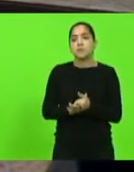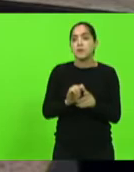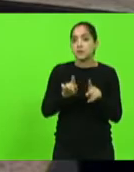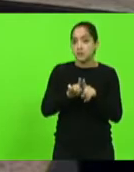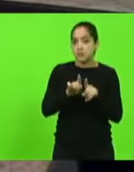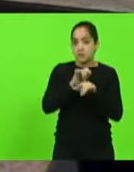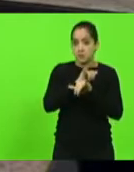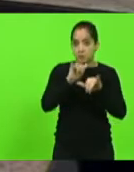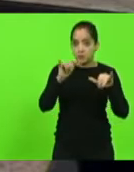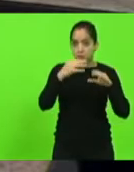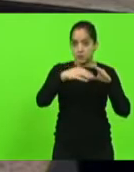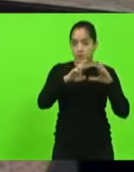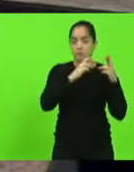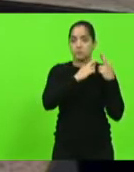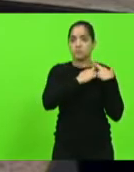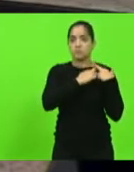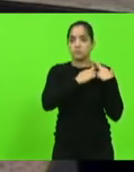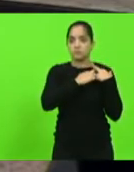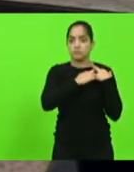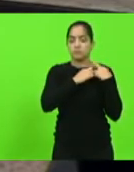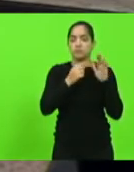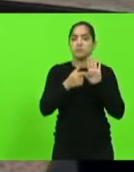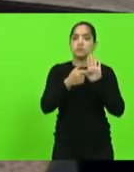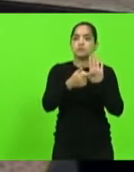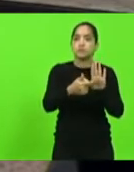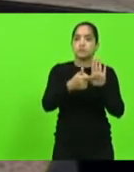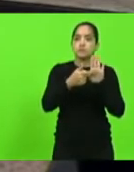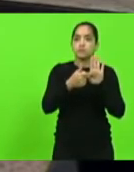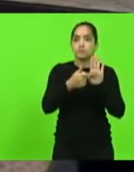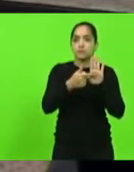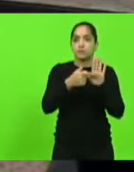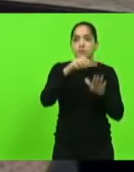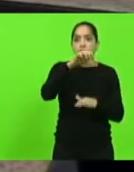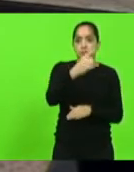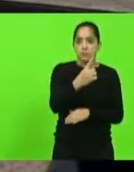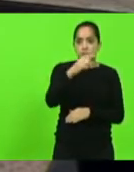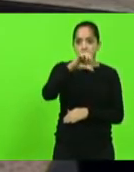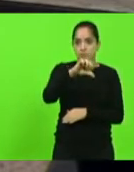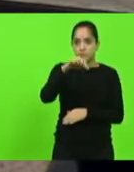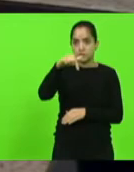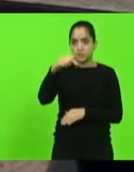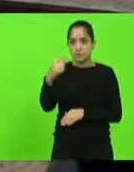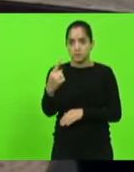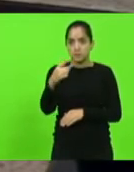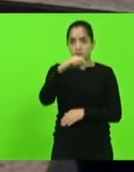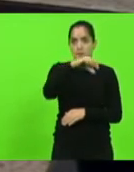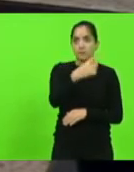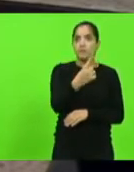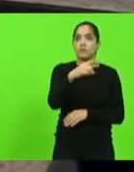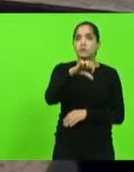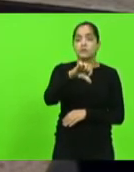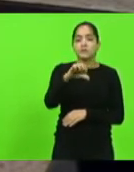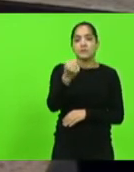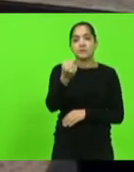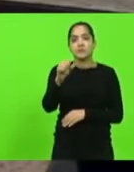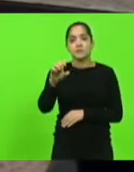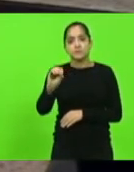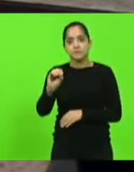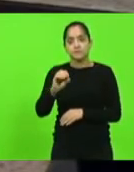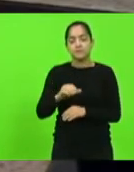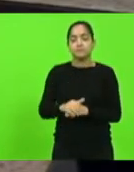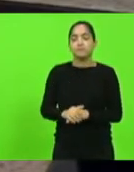comunicou que encaminhará aos destinatários as indicações nº 1.971 a 1.980 de 2021.